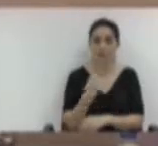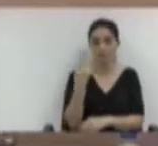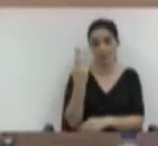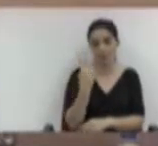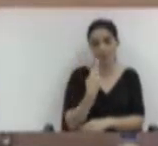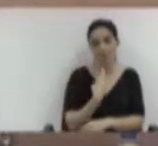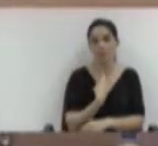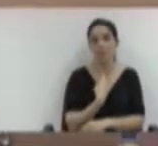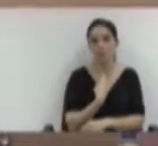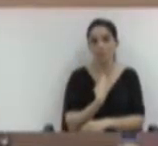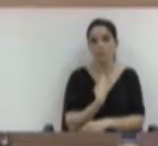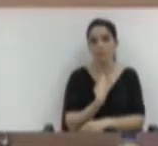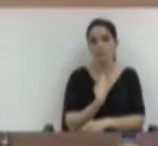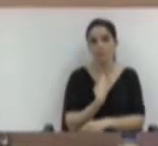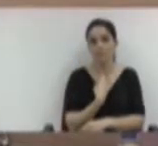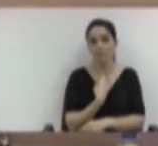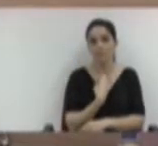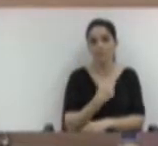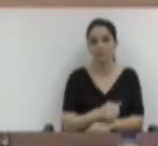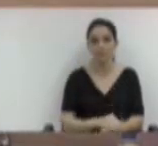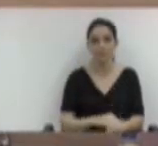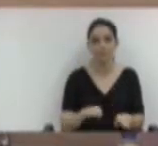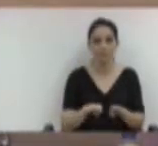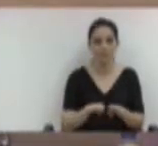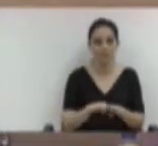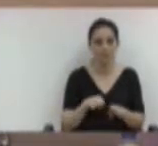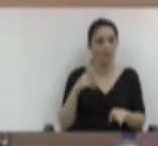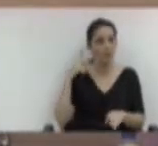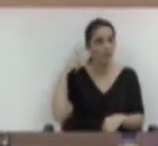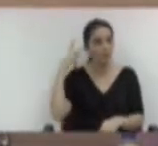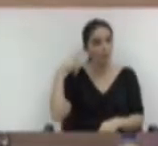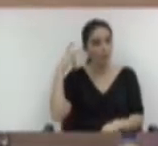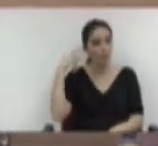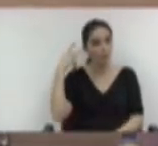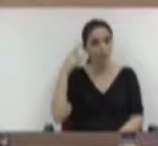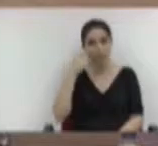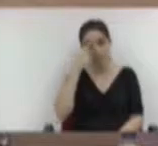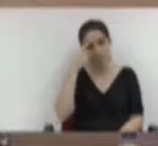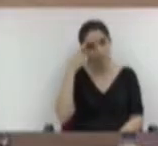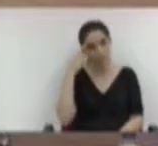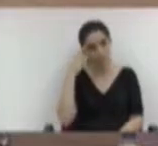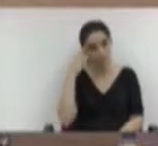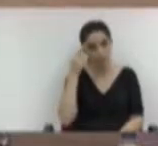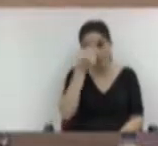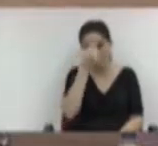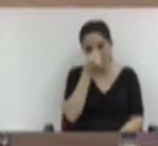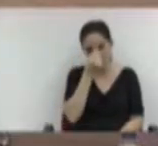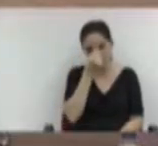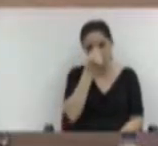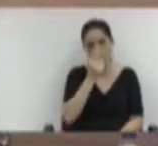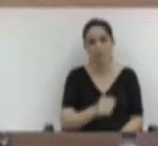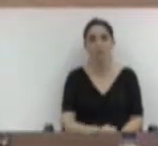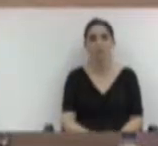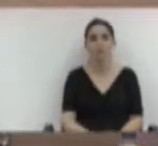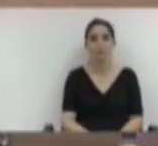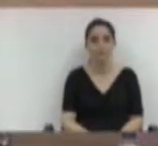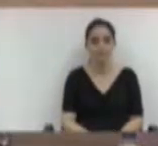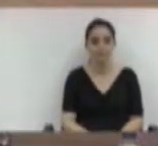inclusive o nobre vereador Jorge de Freitas também já tem feito algumas vistorias em cima